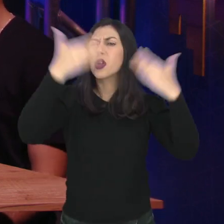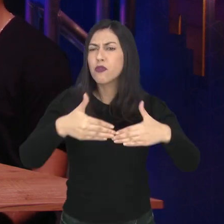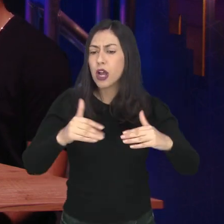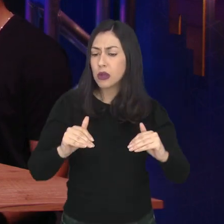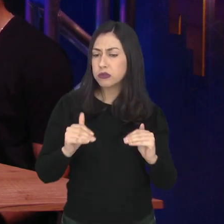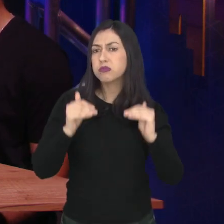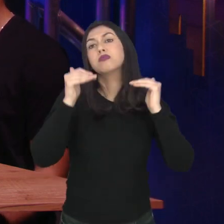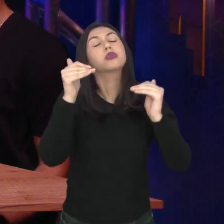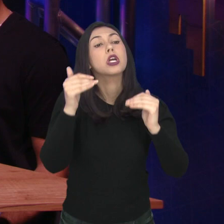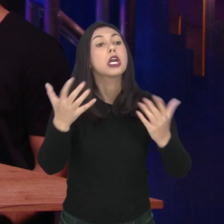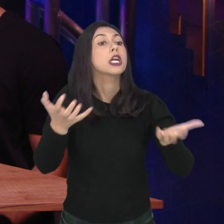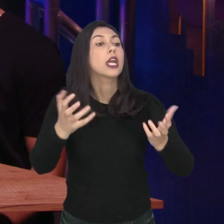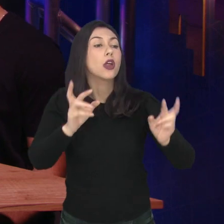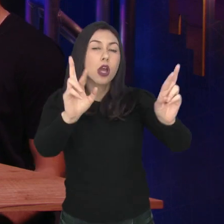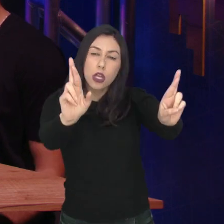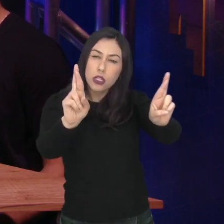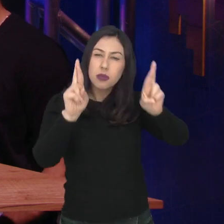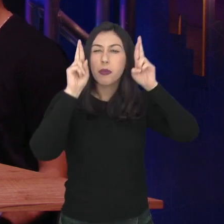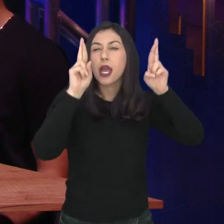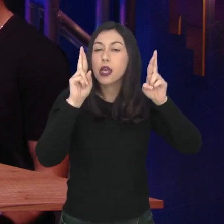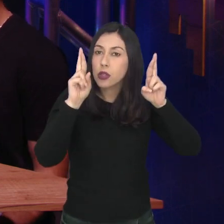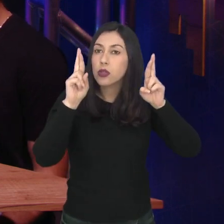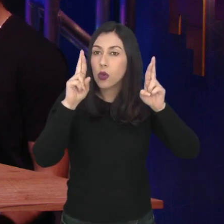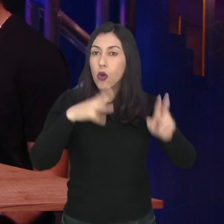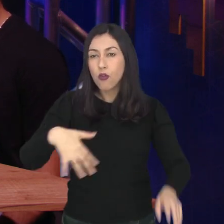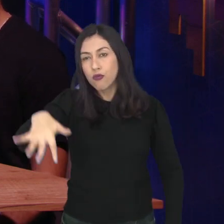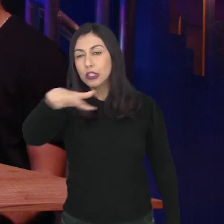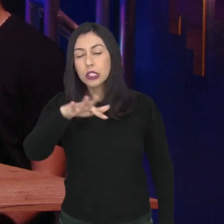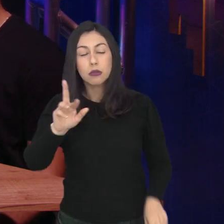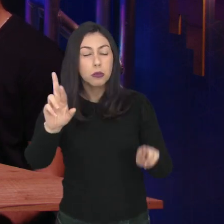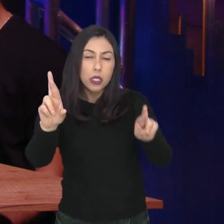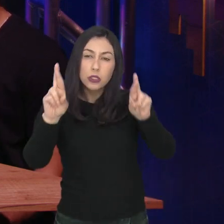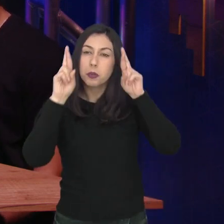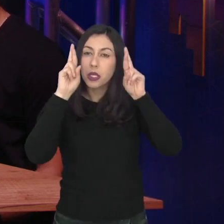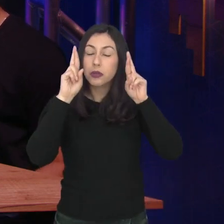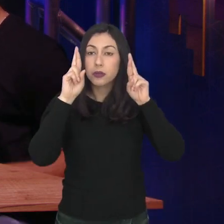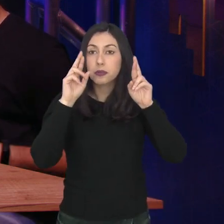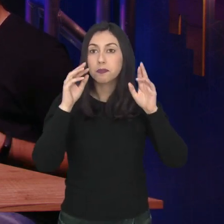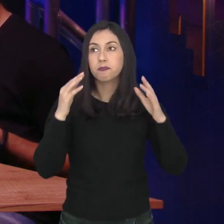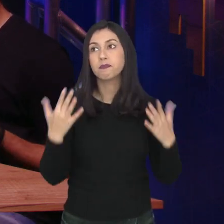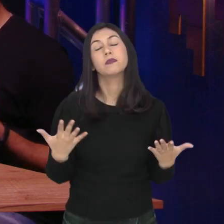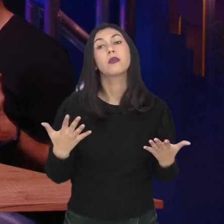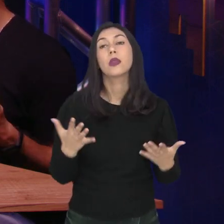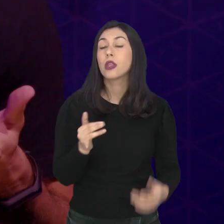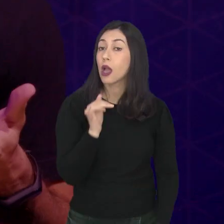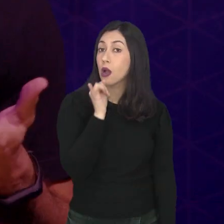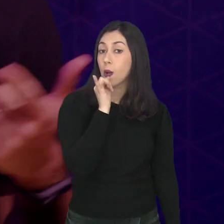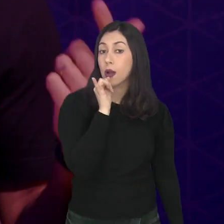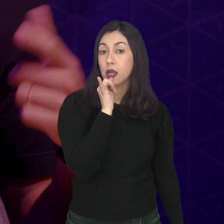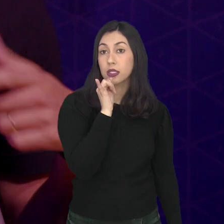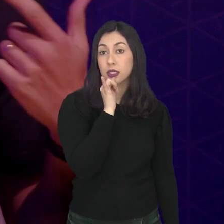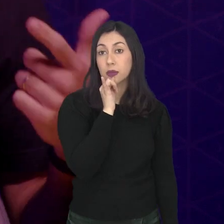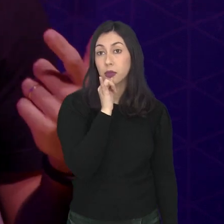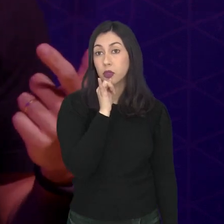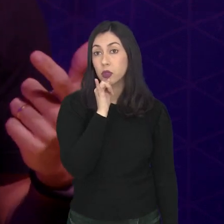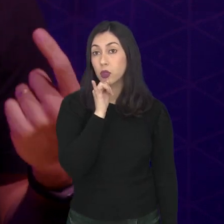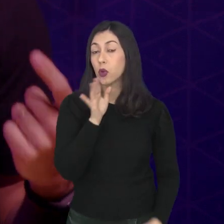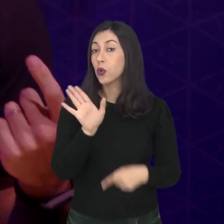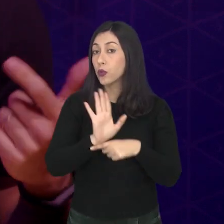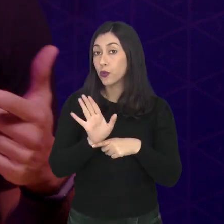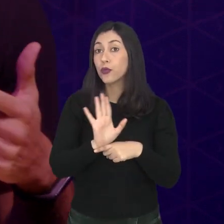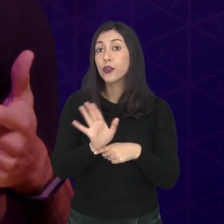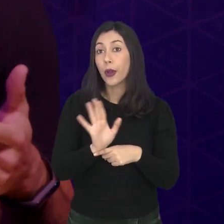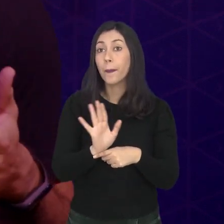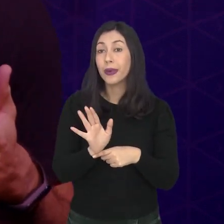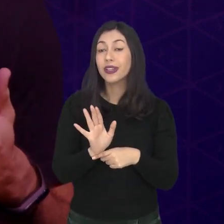vezes. Uhum. Né? Ou ele tem que ser respeitado por esse grupo de amigos dele. Um desses exemplos é um filme